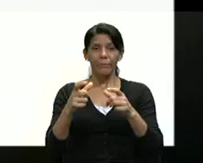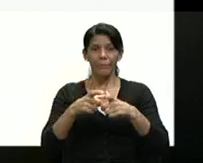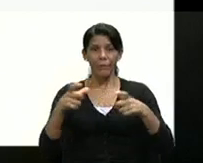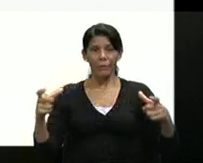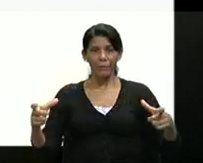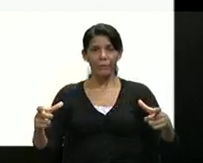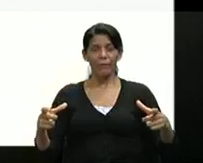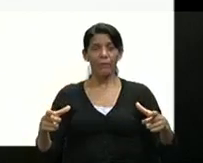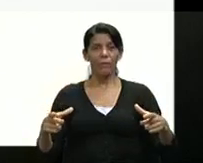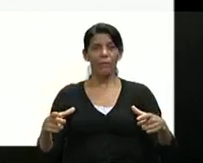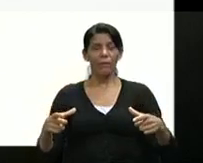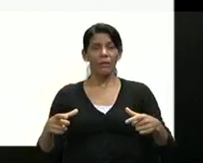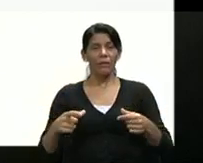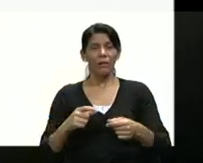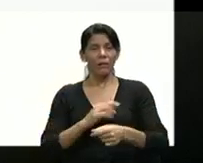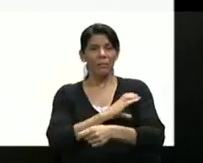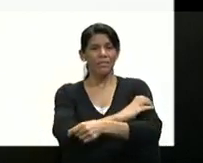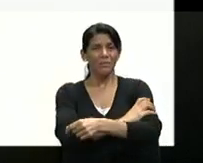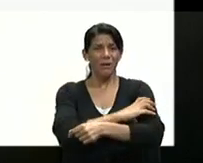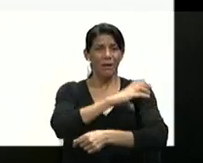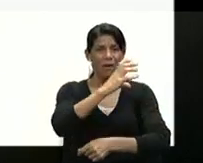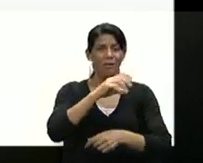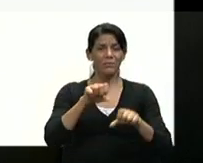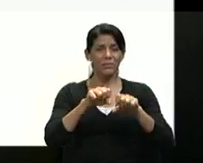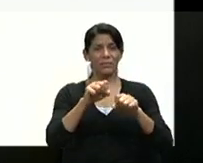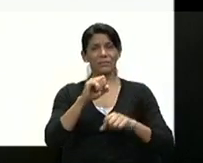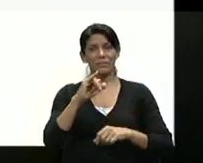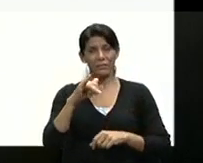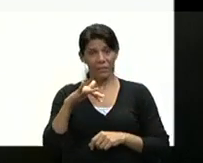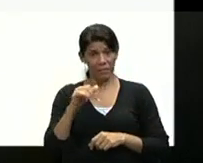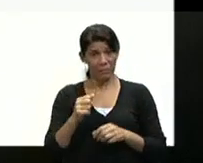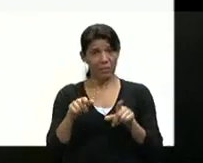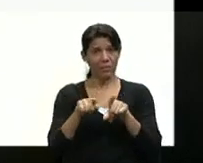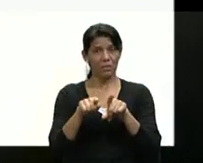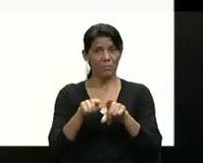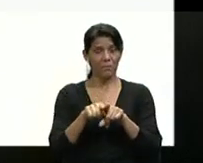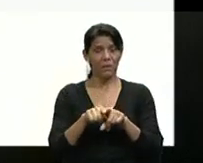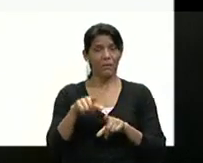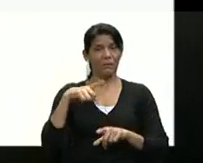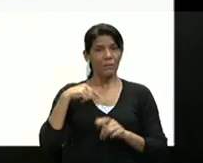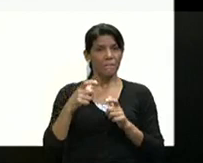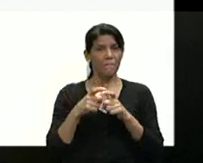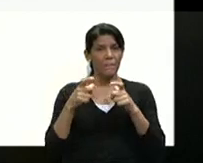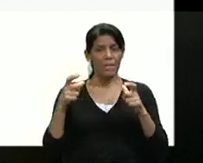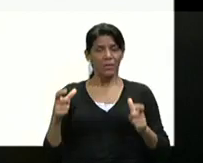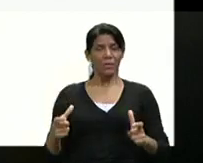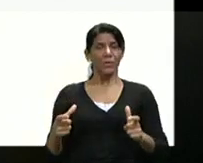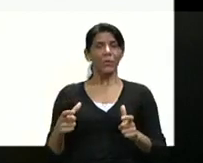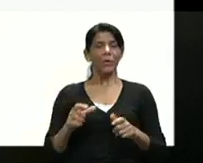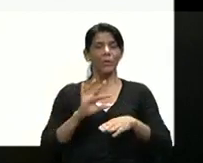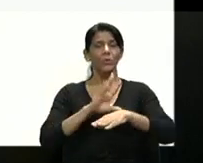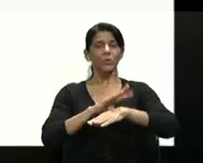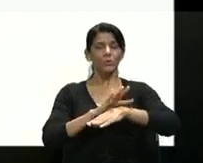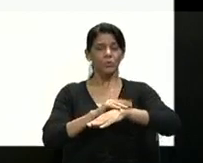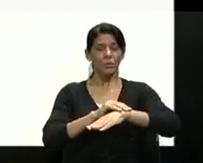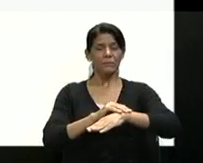de hipertensão arterial sistêmica, nós temos uma maior prevalência